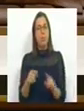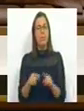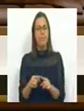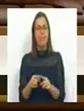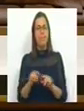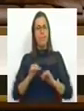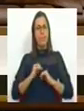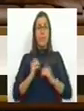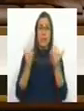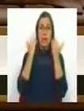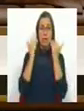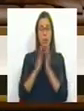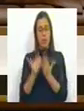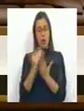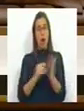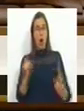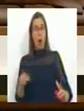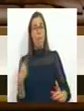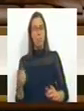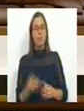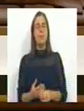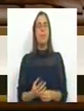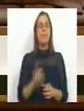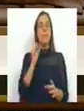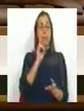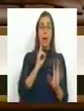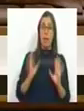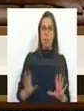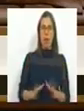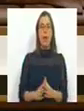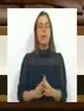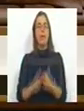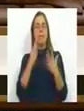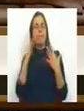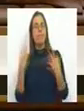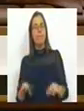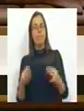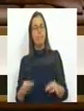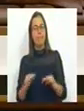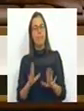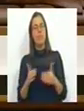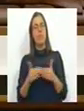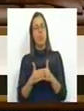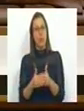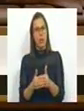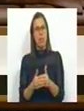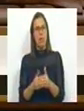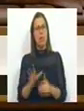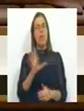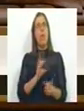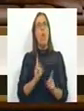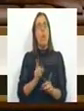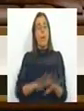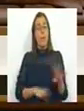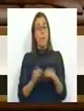significativamente a nossa informação cadastral. Importa, por isso, simplificar os procedimentos de forma